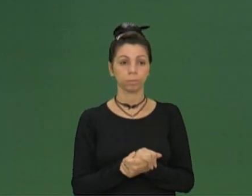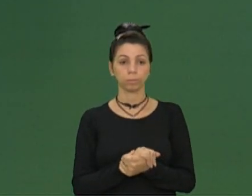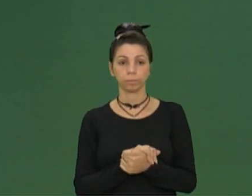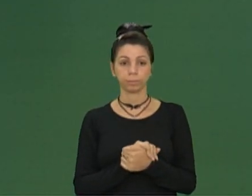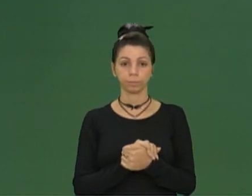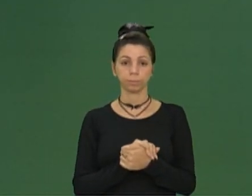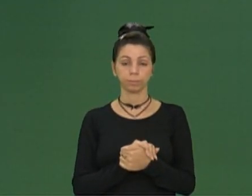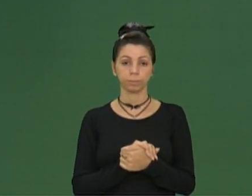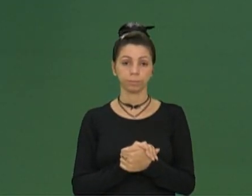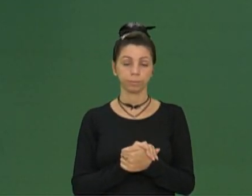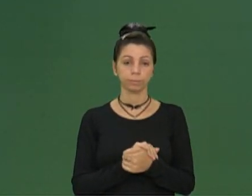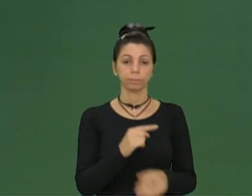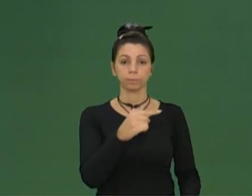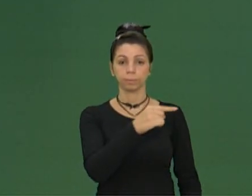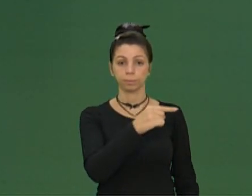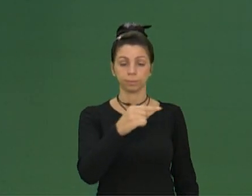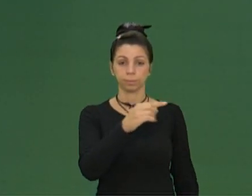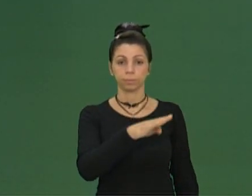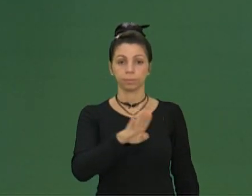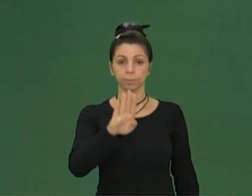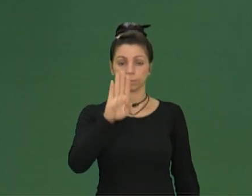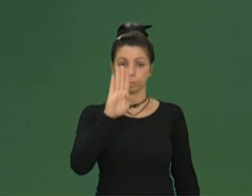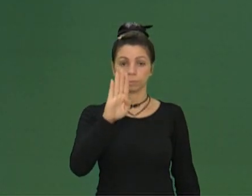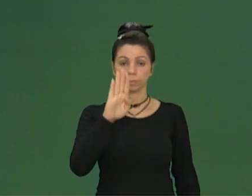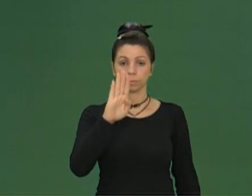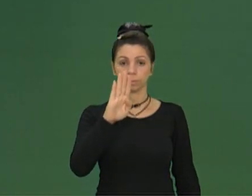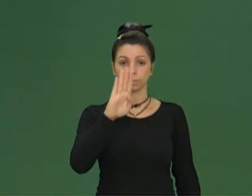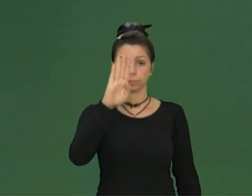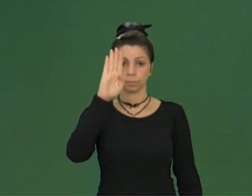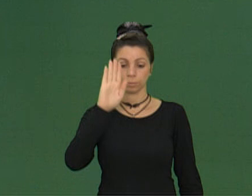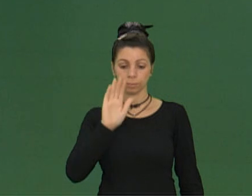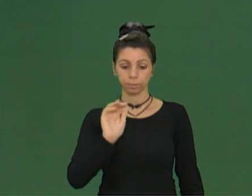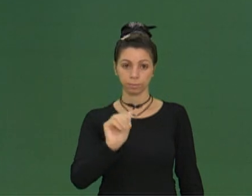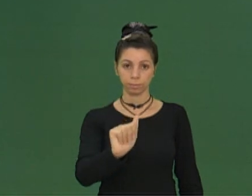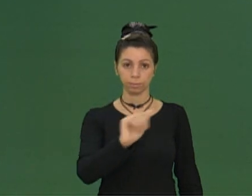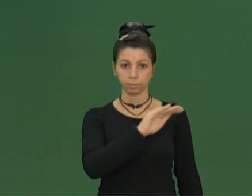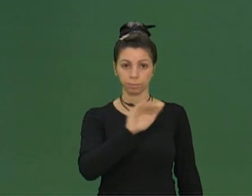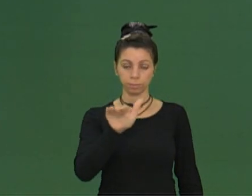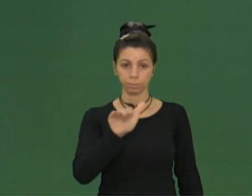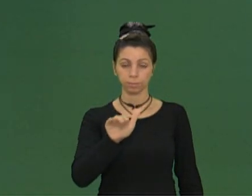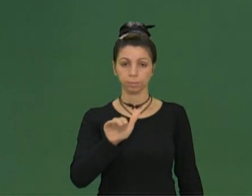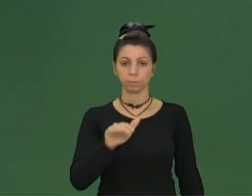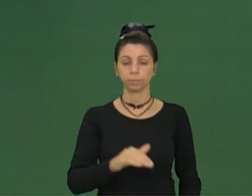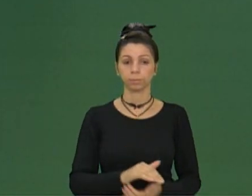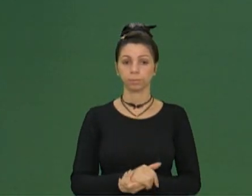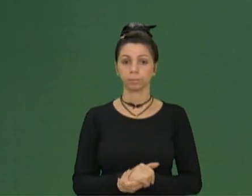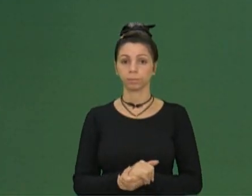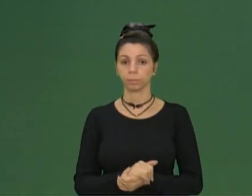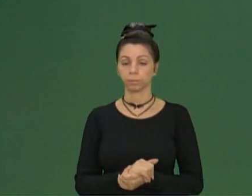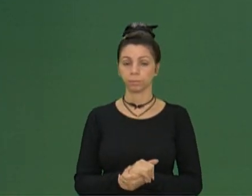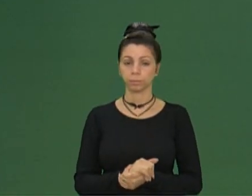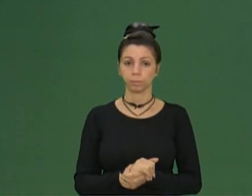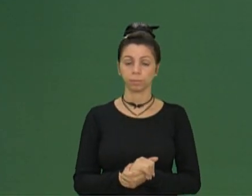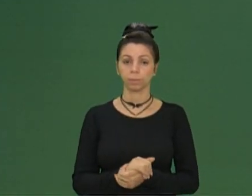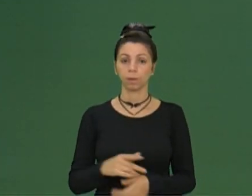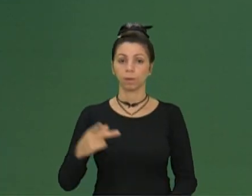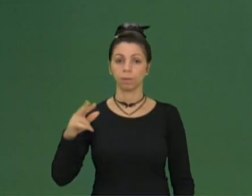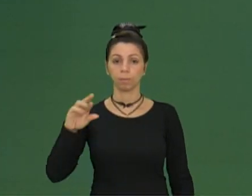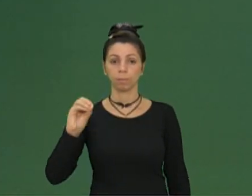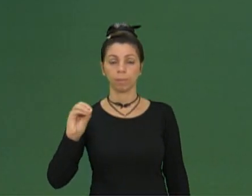meu menos, né? O B sobre o A. E o produto tem que ser o valor do